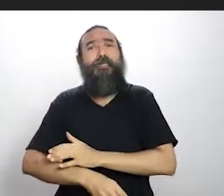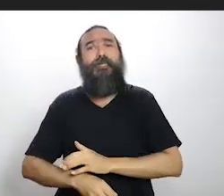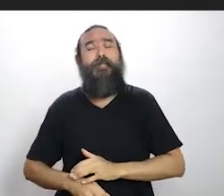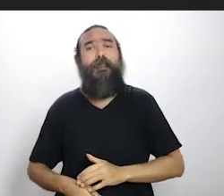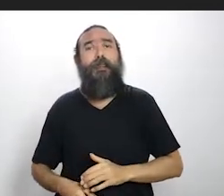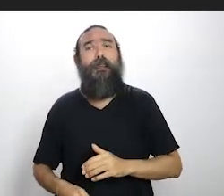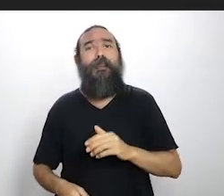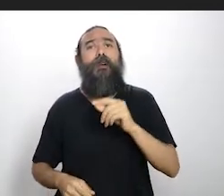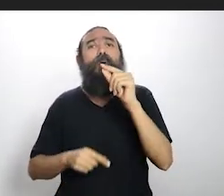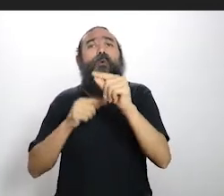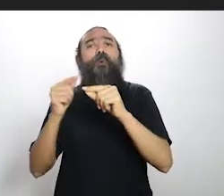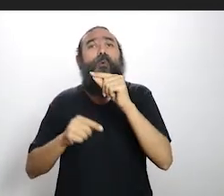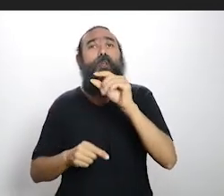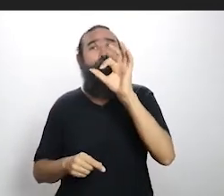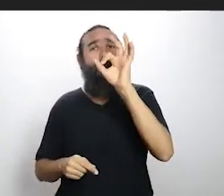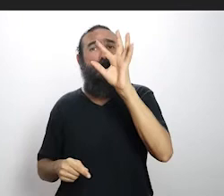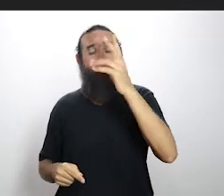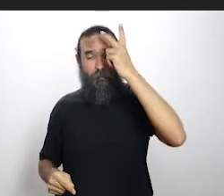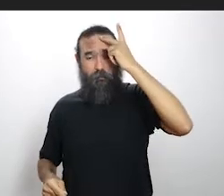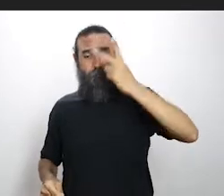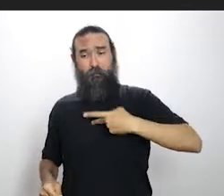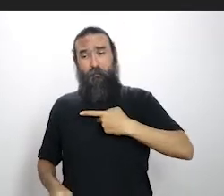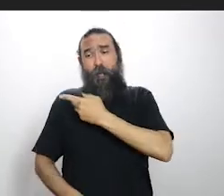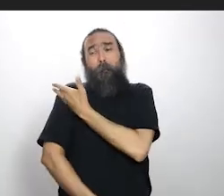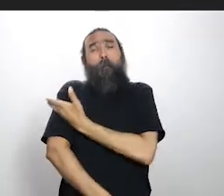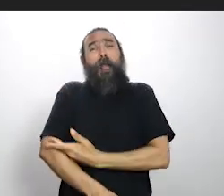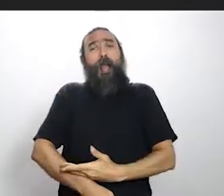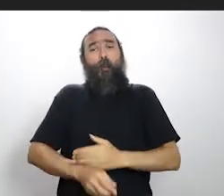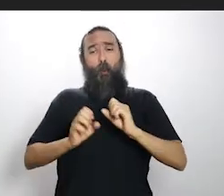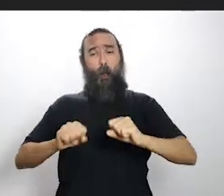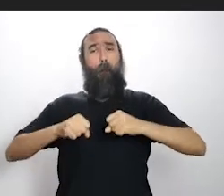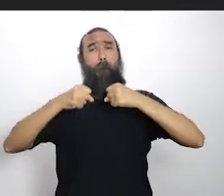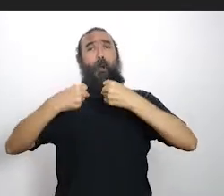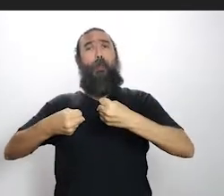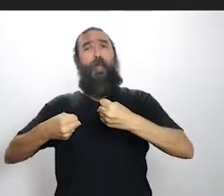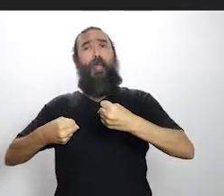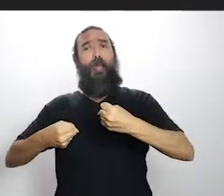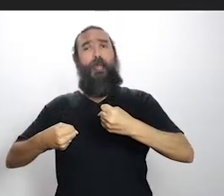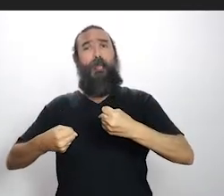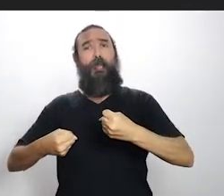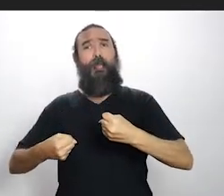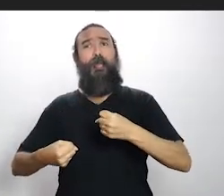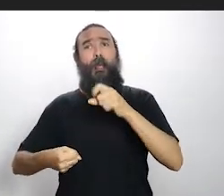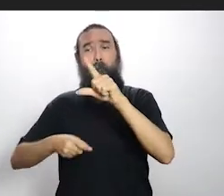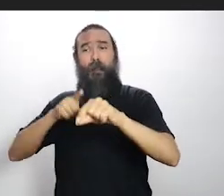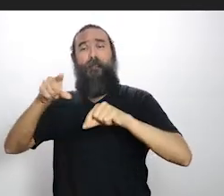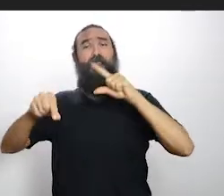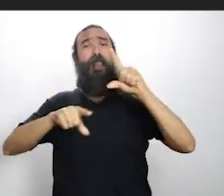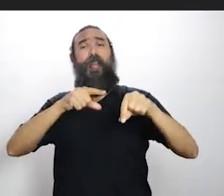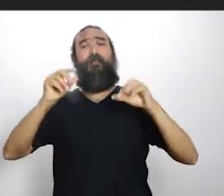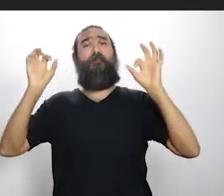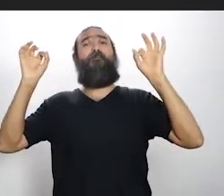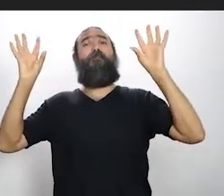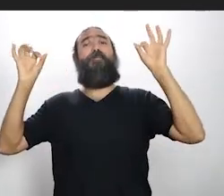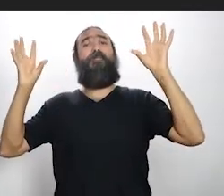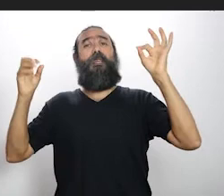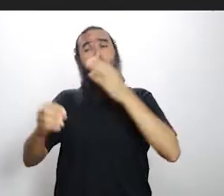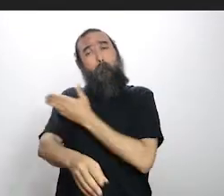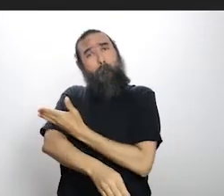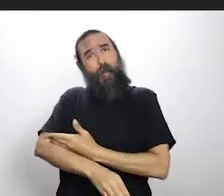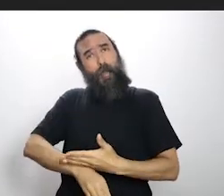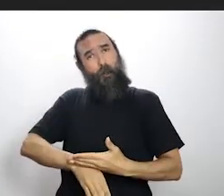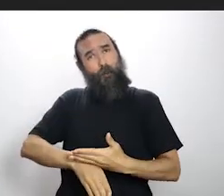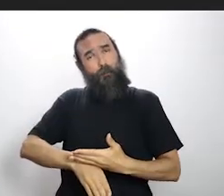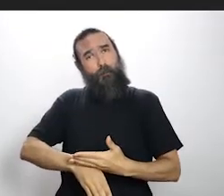branco eurocêntrico, ele molda a cabeça das pessoas, molda o pensamento, molda a opinião pública.